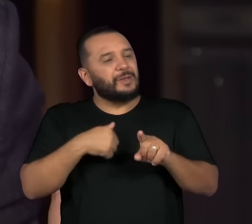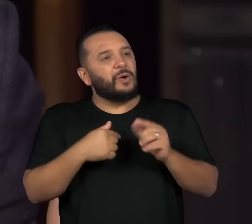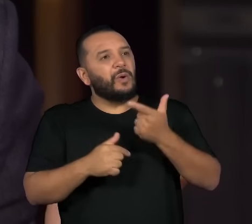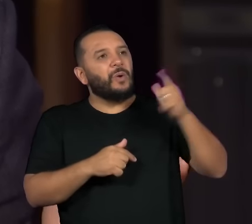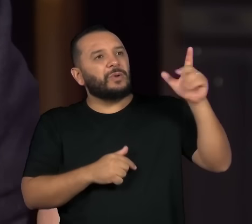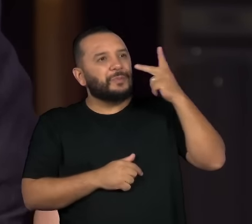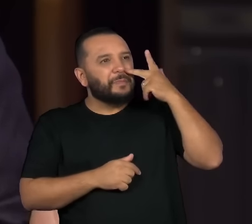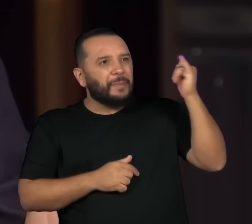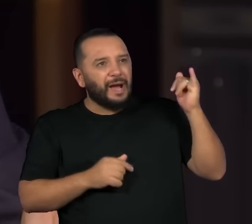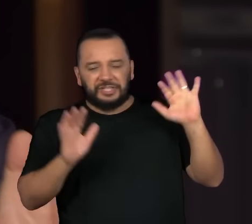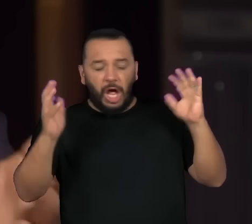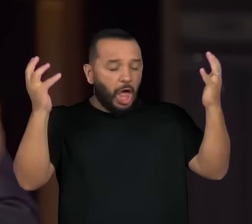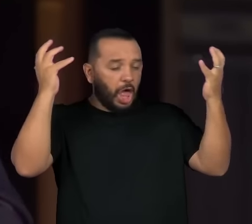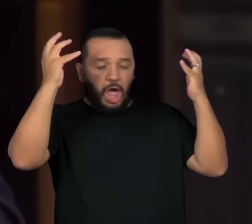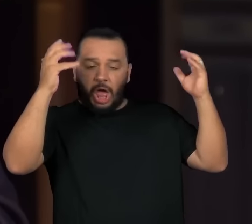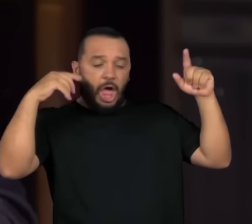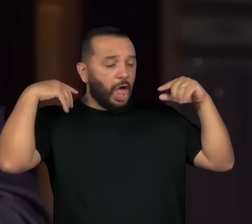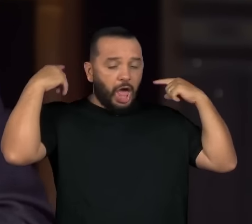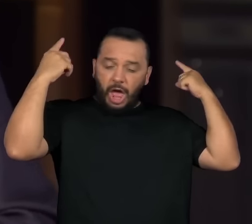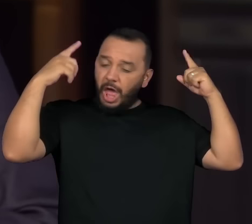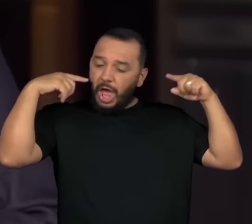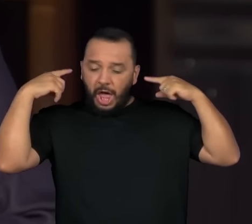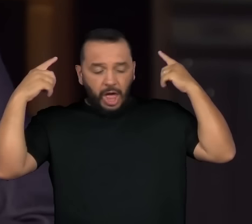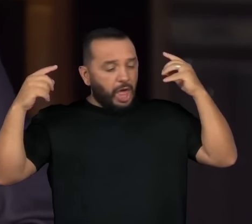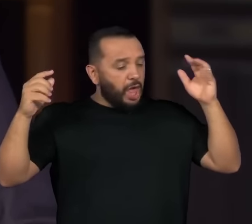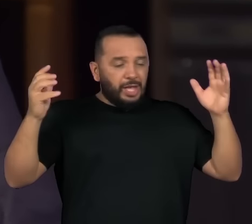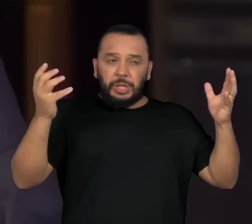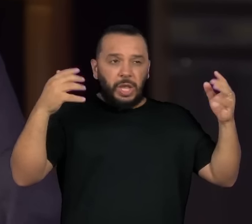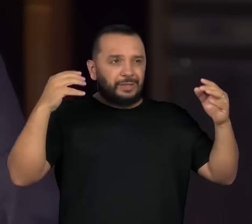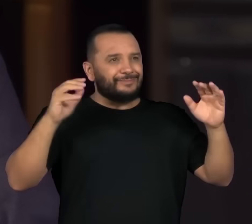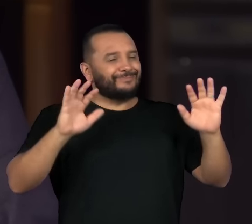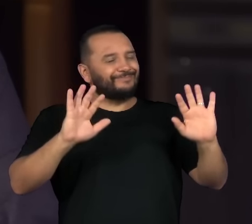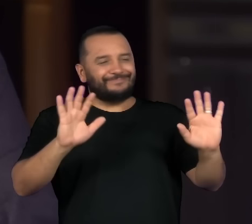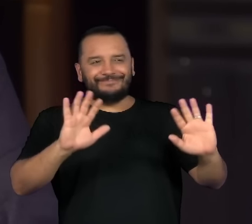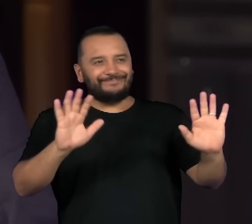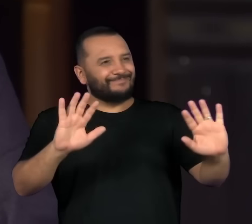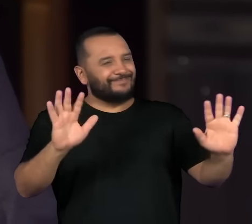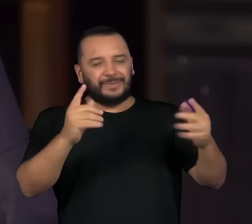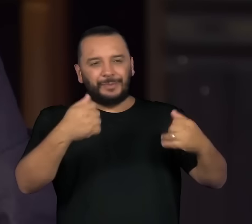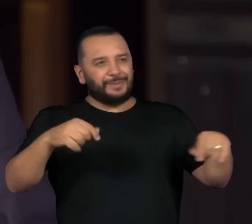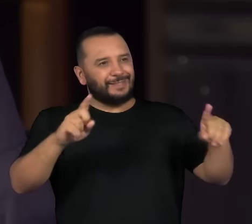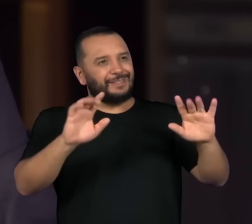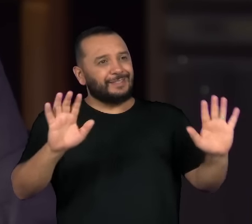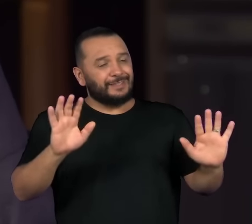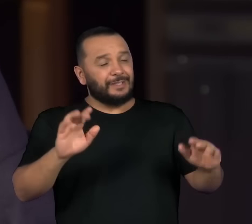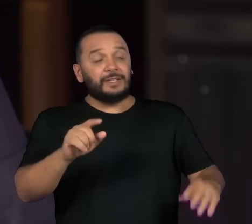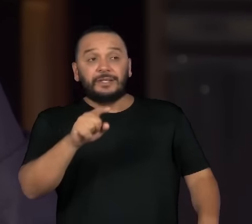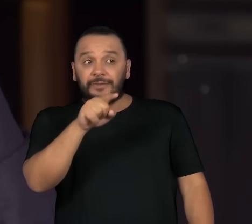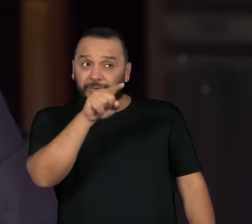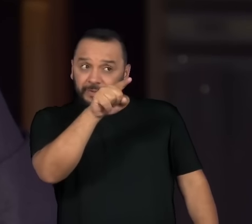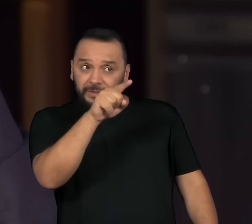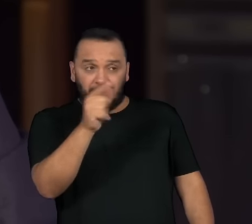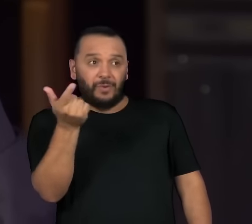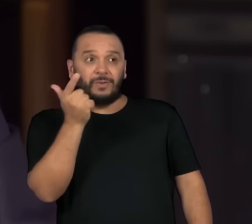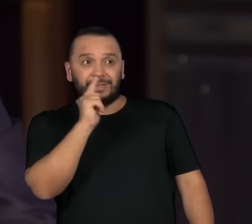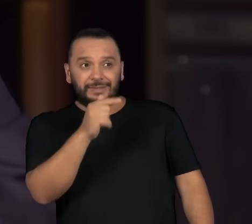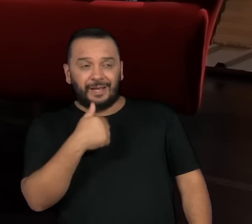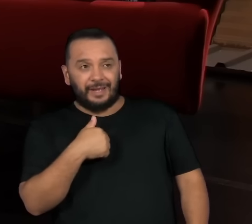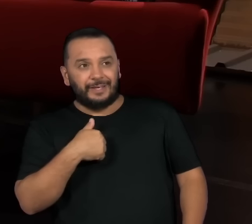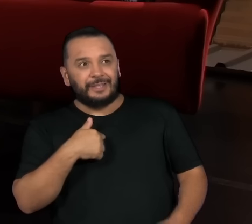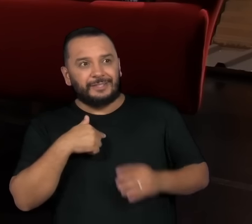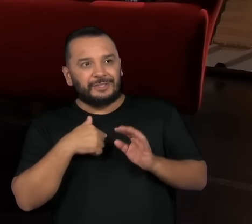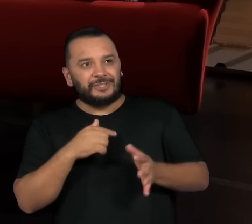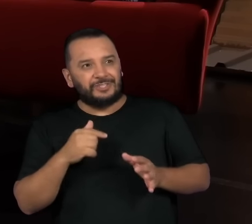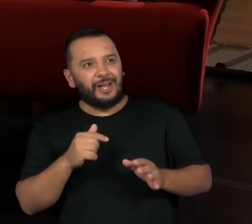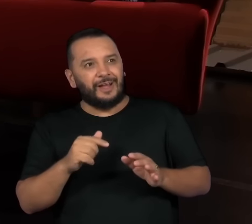inferno sem precisar. E eu quero dizer que, para mim, você consegue fazer isso, não é de um jeito leve, você faz isso de um